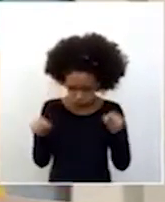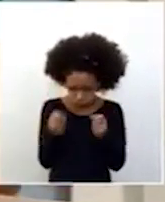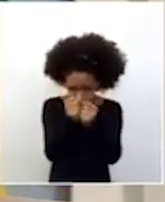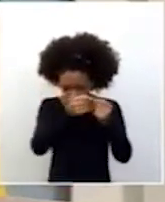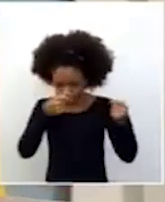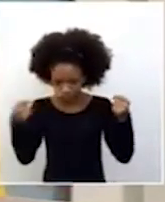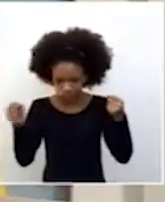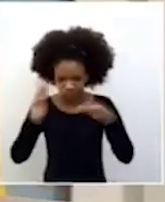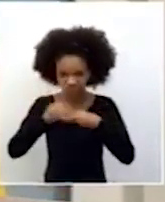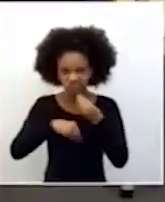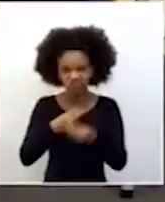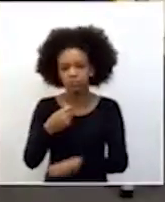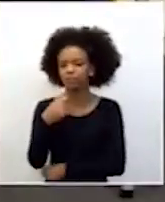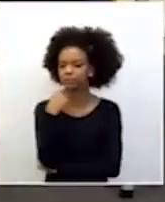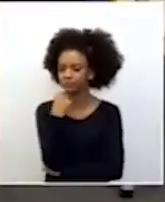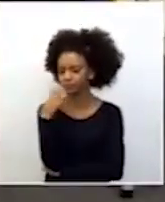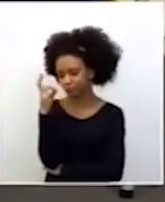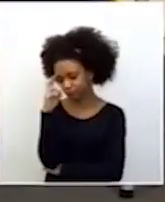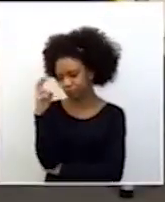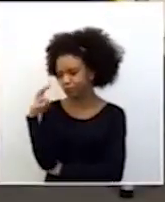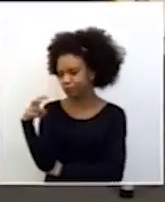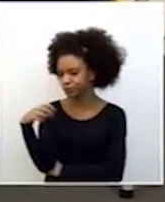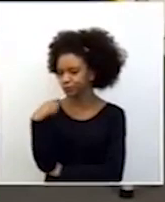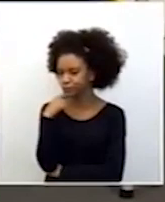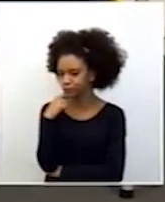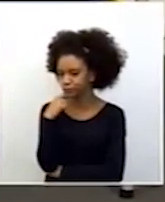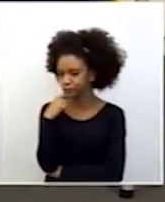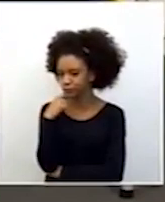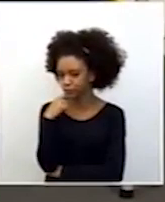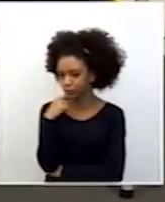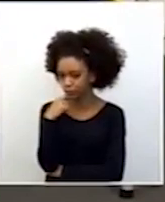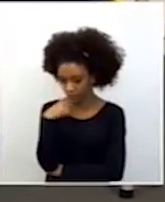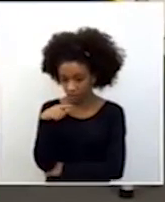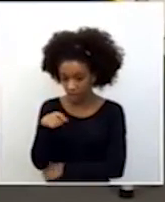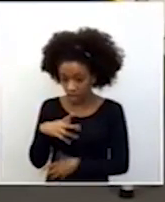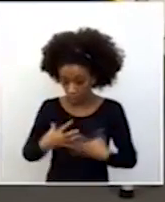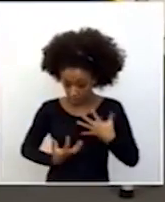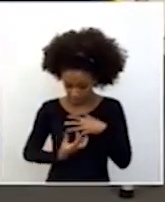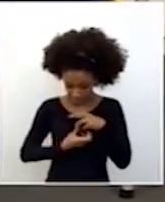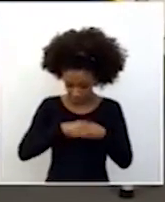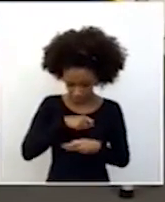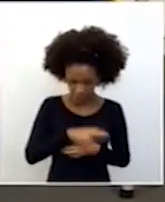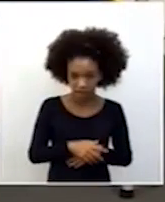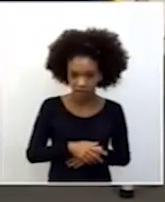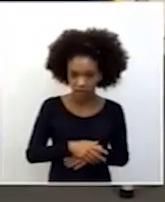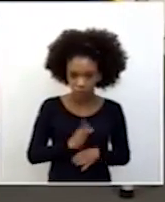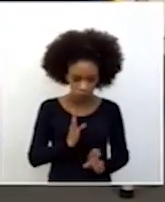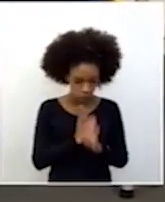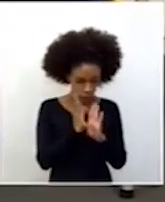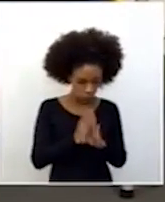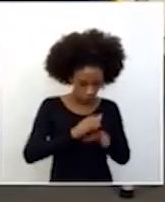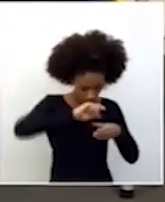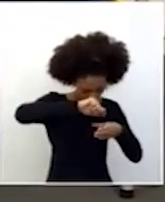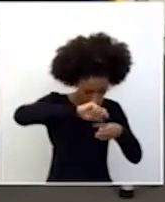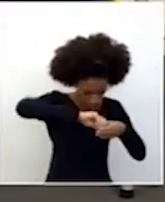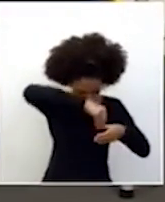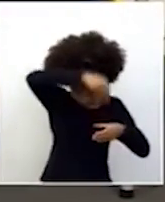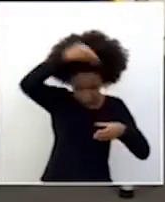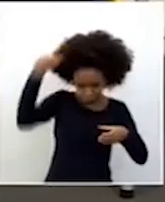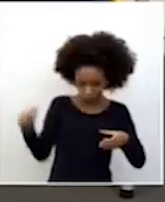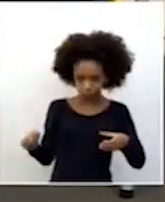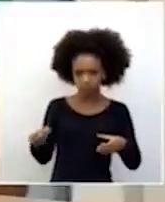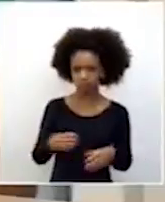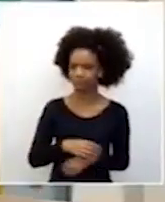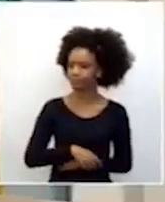muito inteligente, não é? Aquela ironia fina, né? Achou a camisa dentro da garrafa. Pois né? a sua mãe ironia, acredita né? que você é esperto quando ela olha